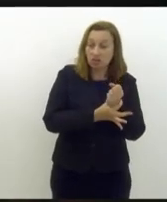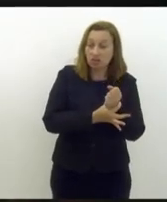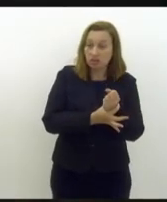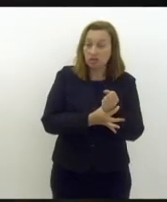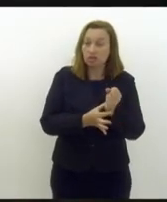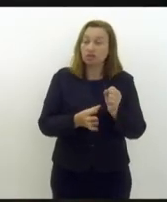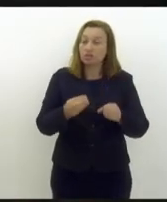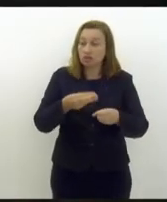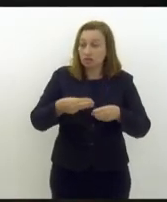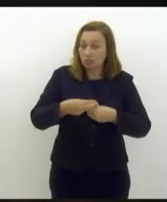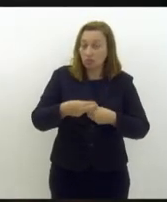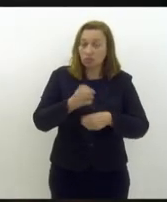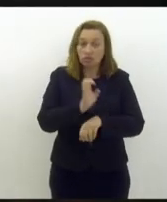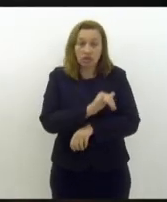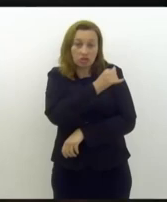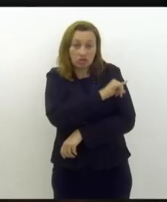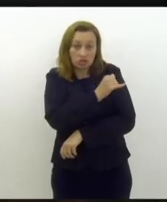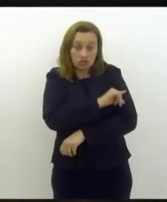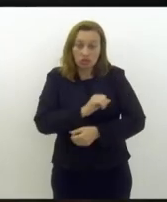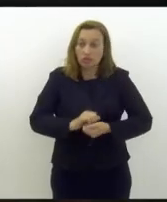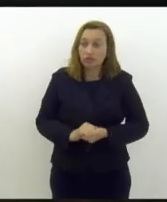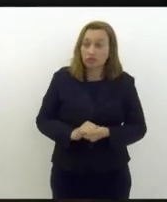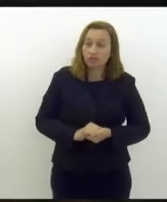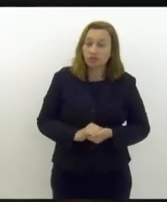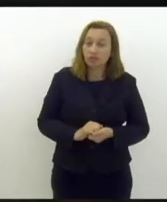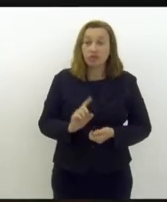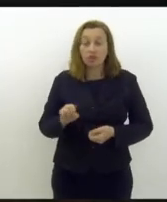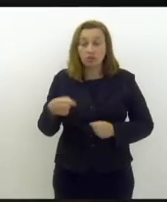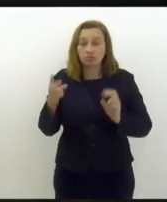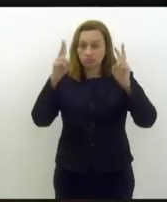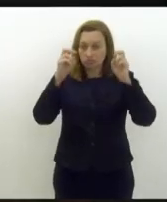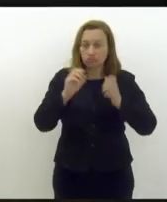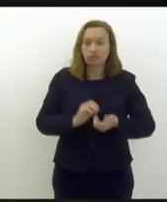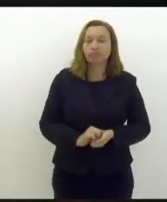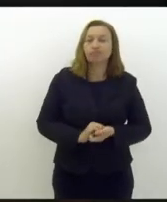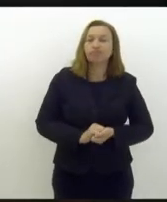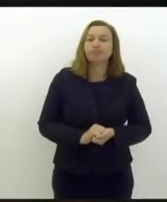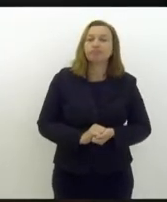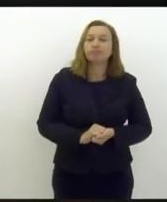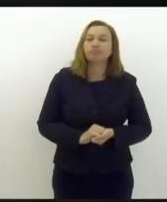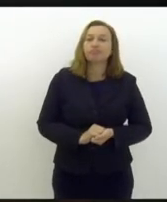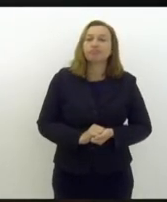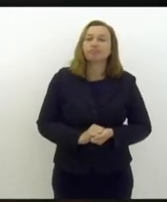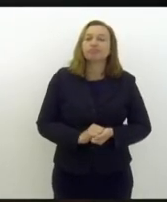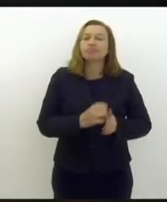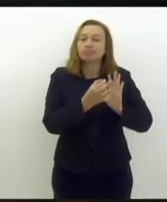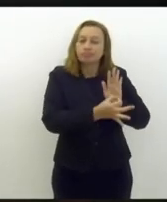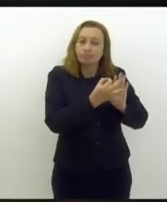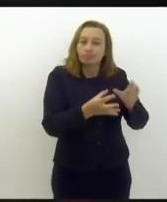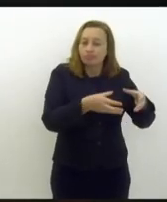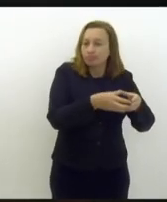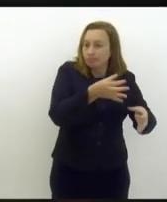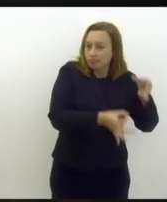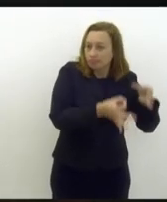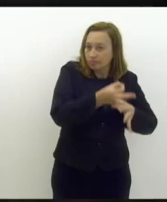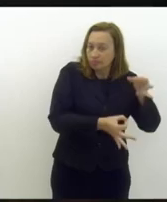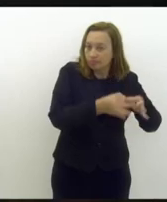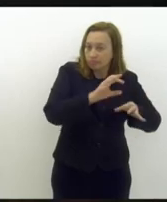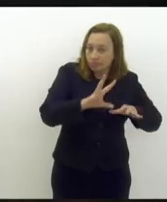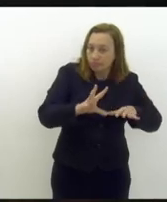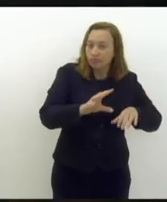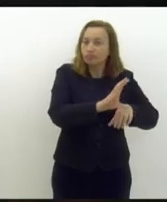do Estado do Rio de Janeiro na forma que mencione da outras providências parecer da comissão de constituição e justiça pela